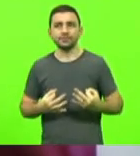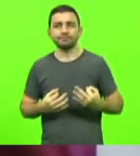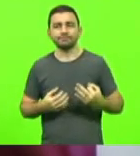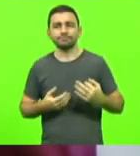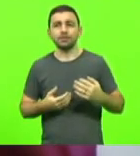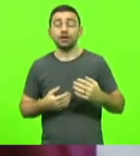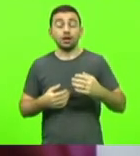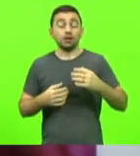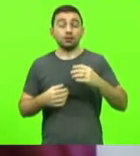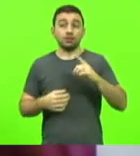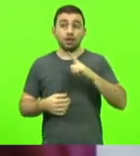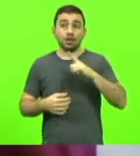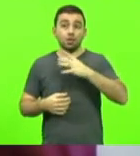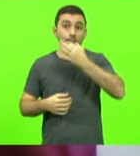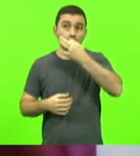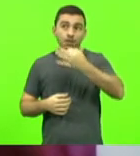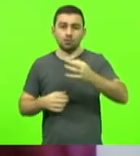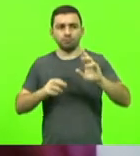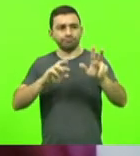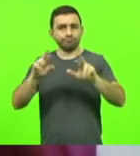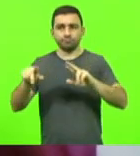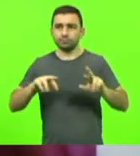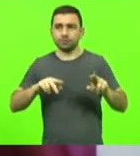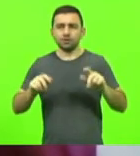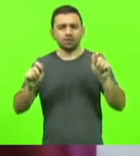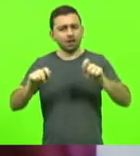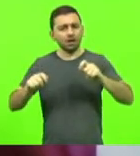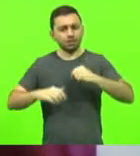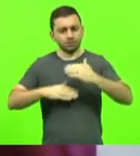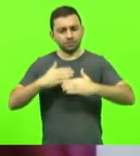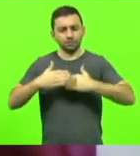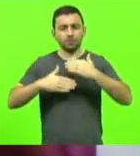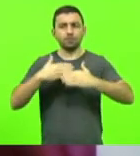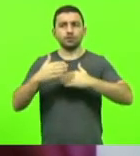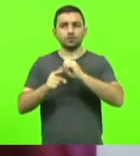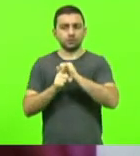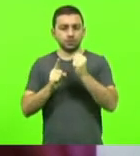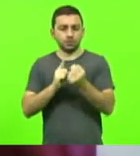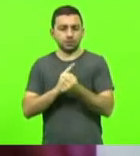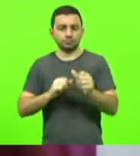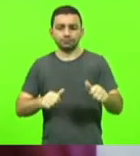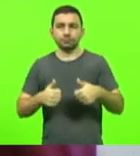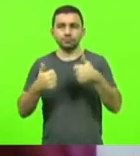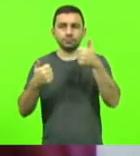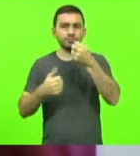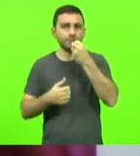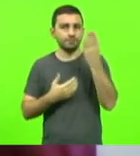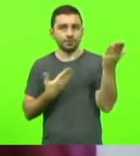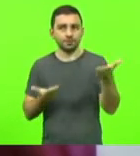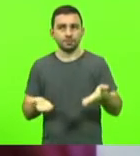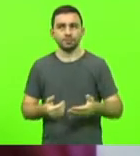opiniões diversas para construir uma sociedade melhor, e é assim que eu penso também. Seja bem-vindo, meu amigo.